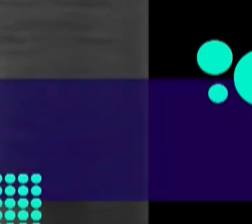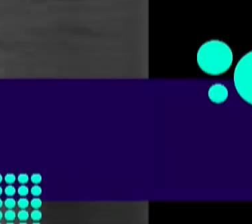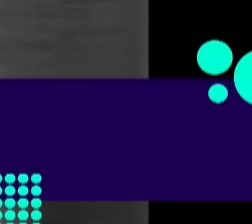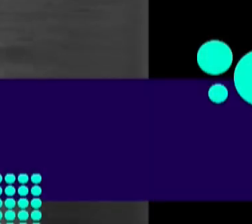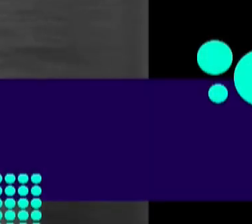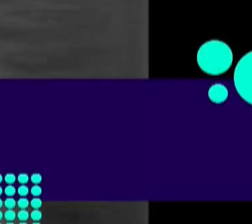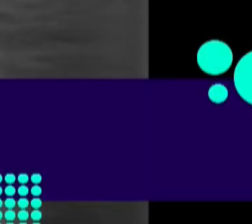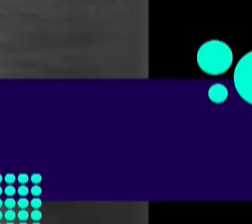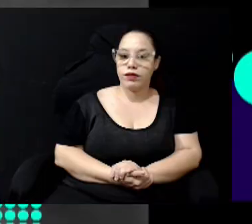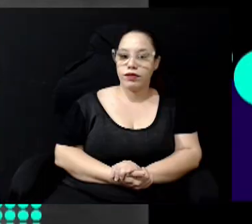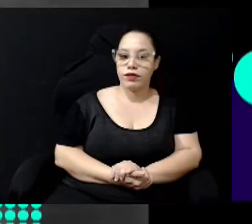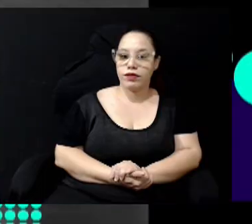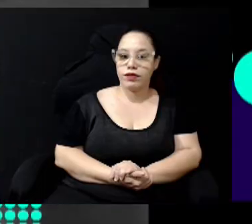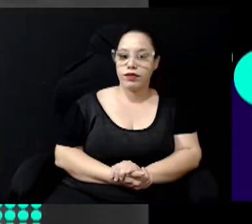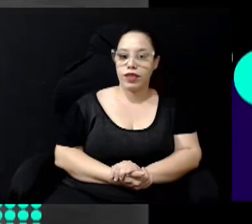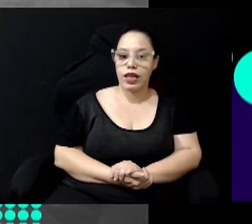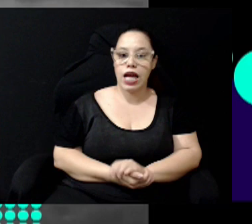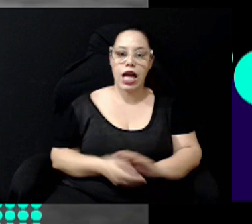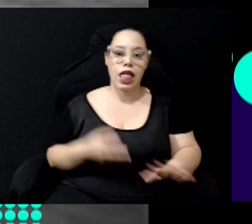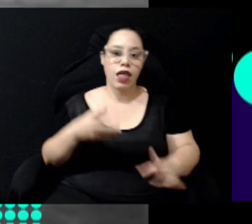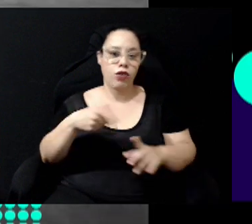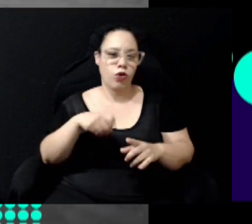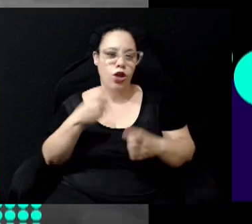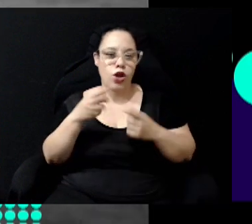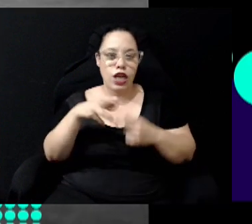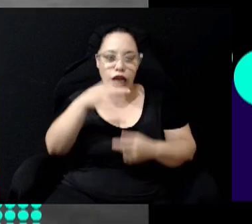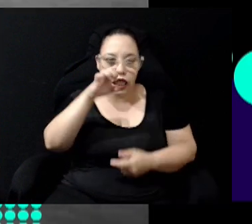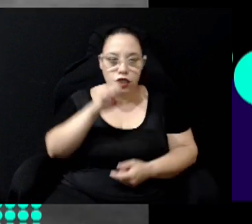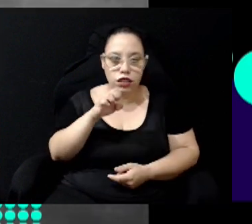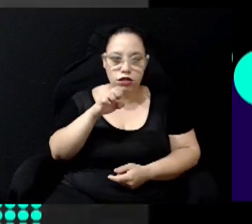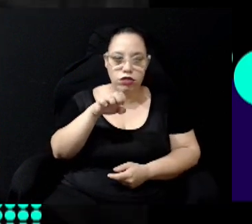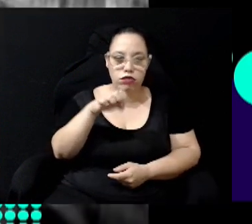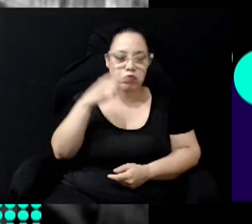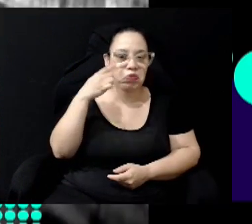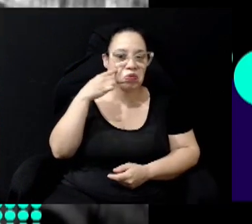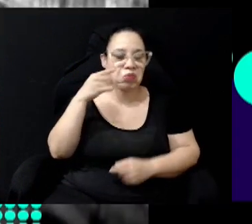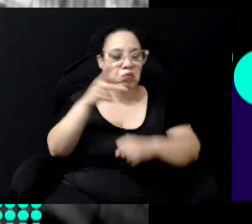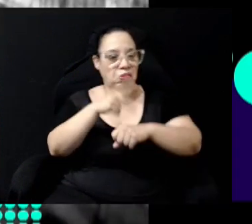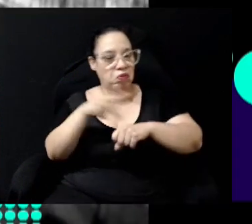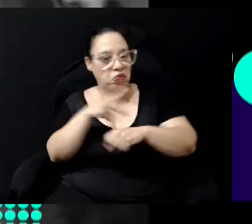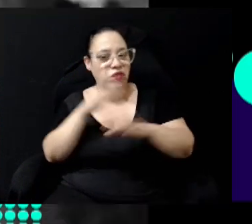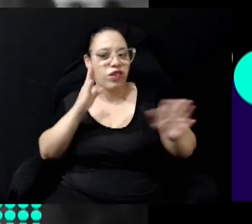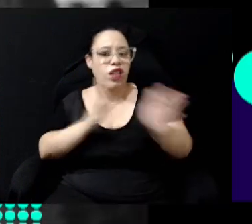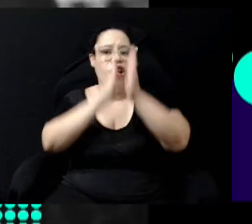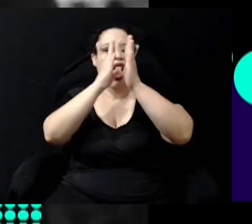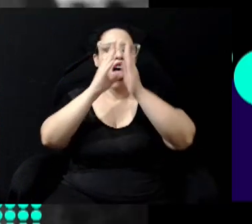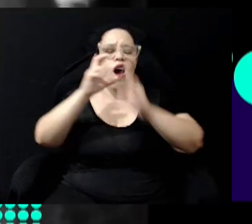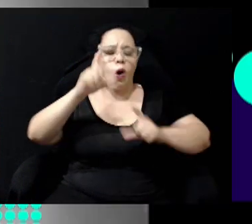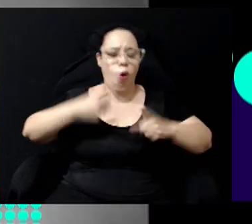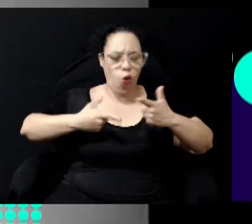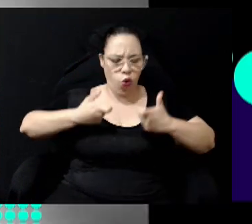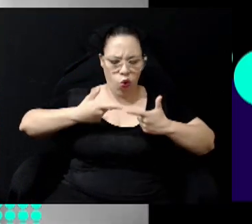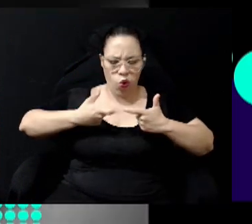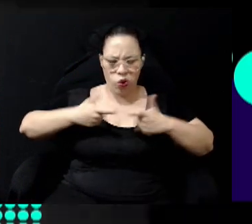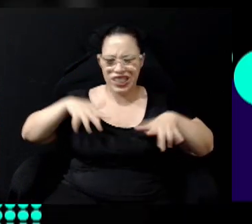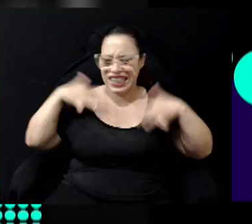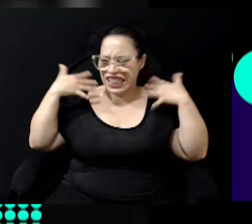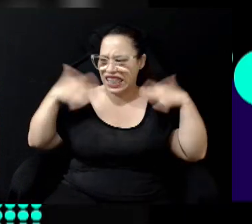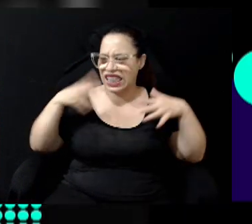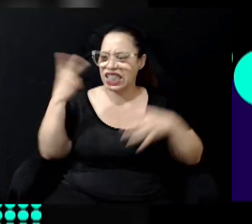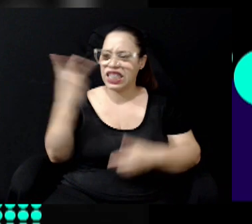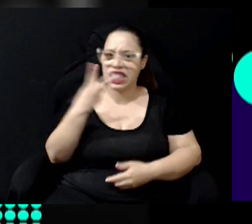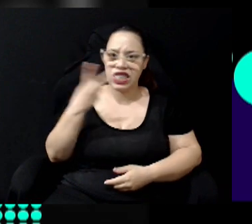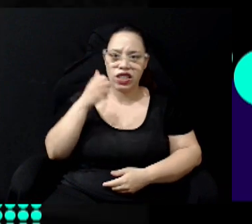Placa-Mãe. Retrato de um certo Oriente. O país enfrenta uma guerra iminente. Dois irmãos